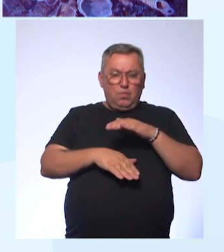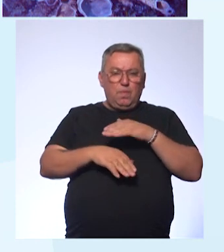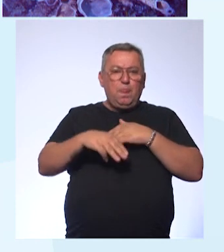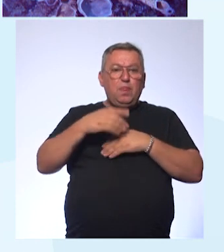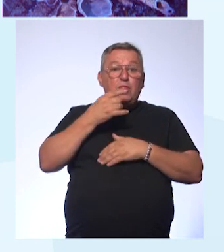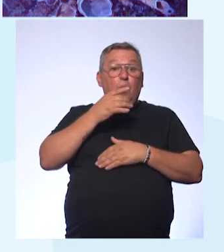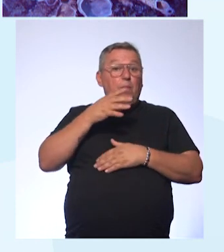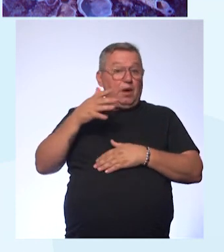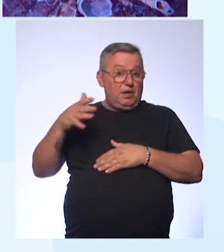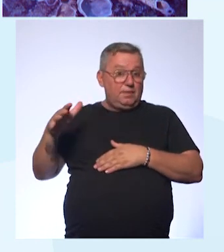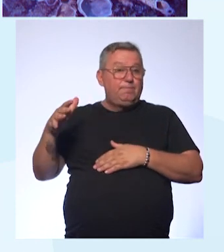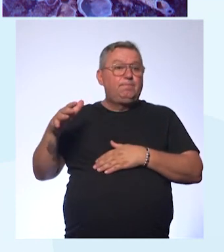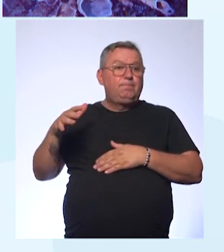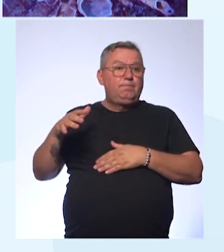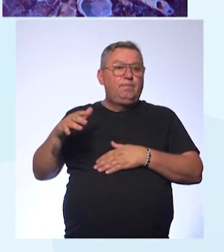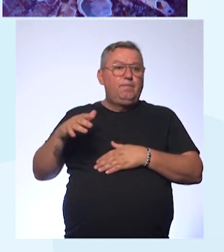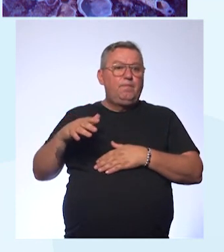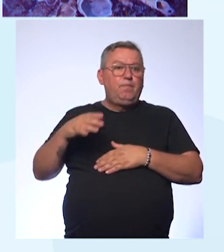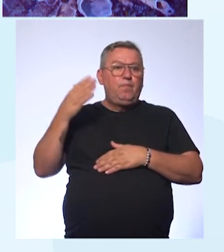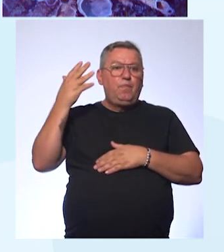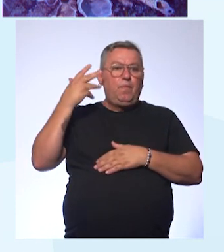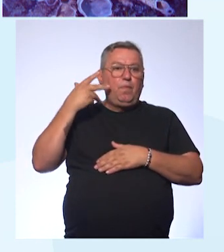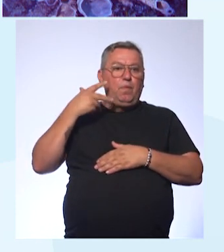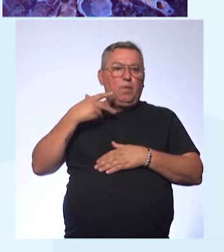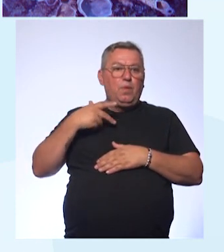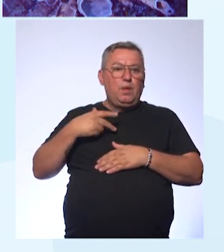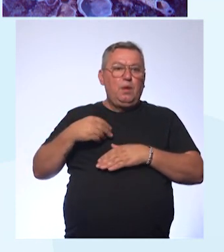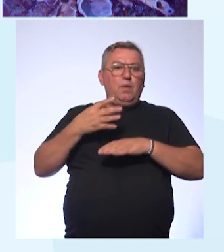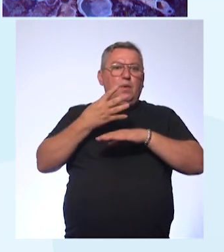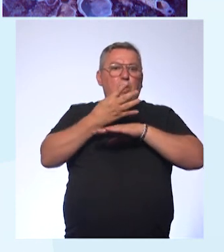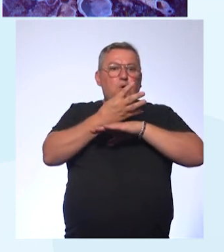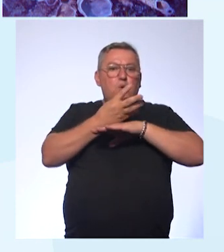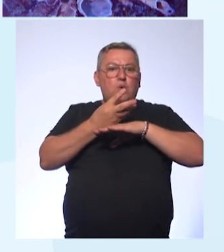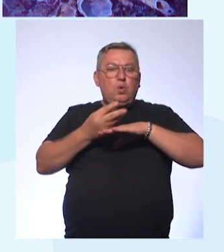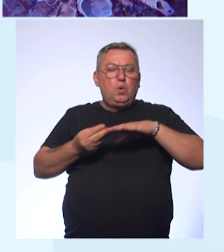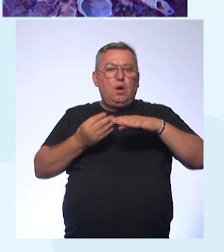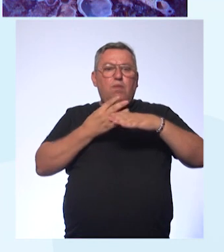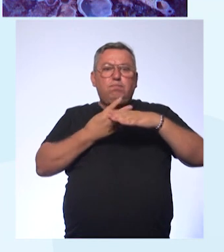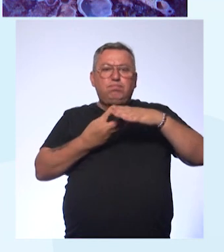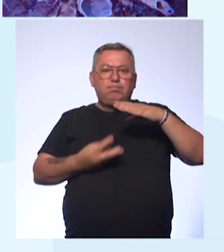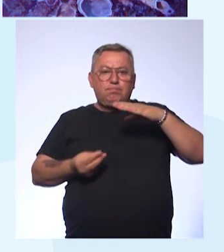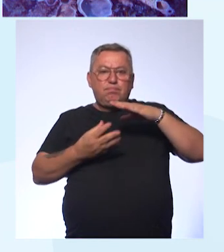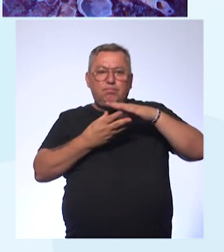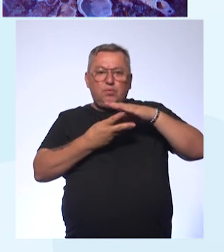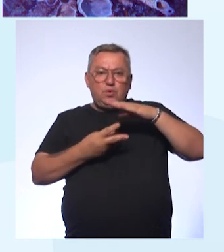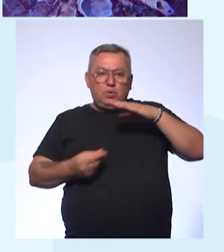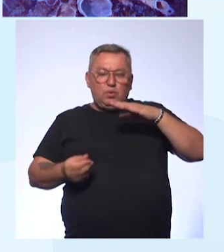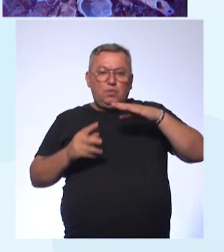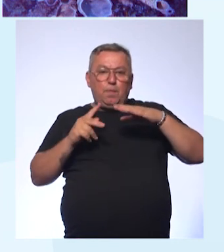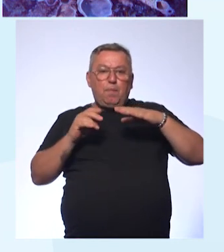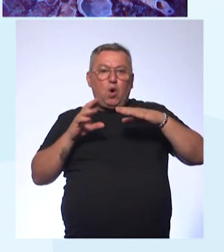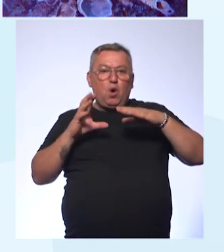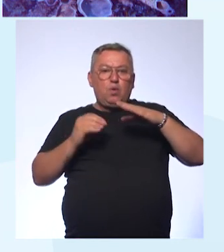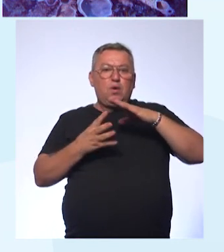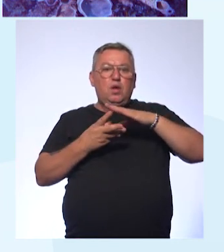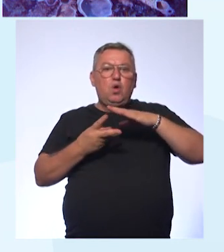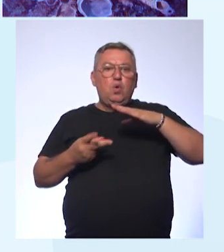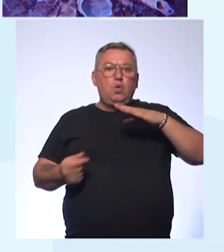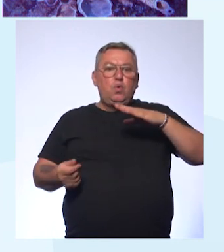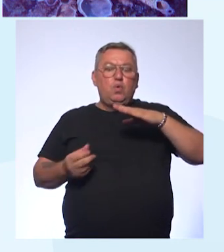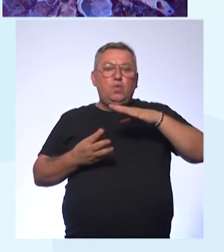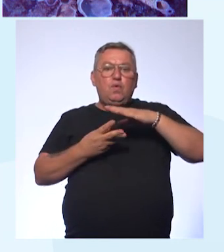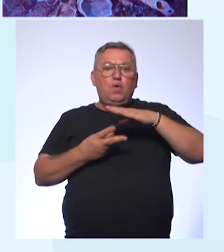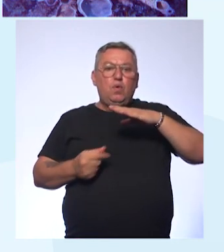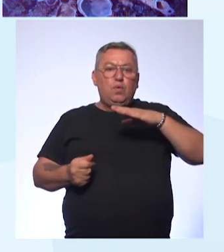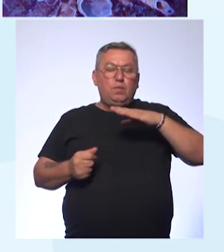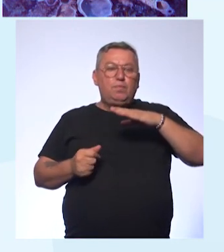maioria deles é marinha. São animais filtradores, né? Então, quando a gente fala poríferos, a gente está falando aí